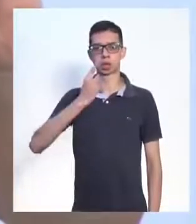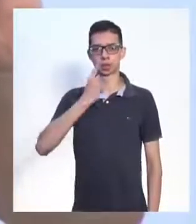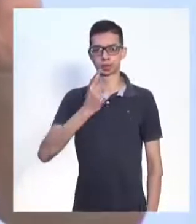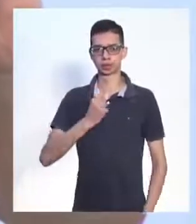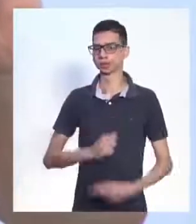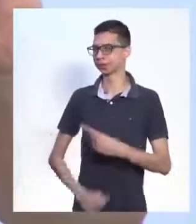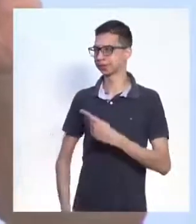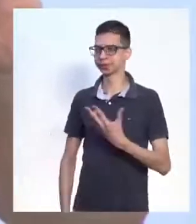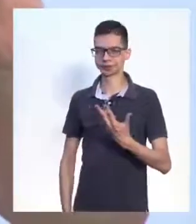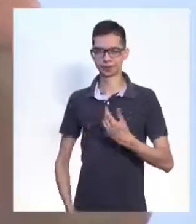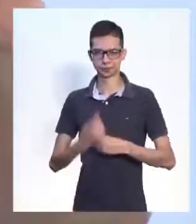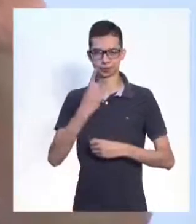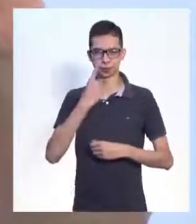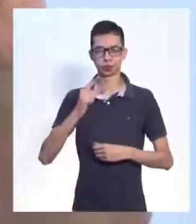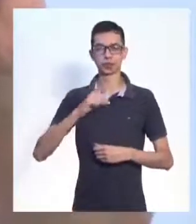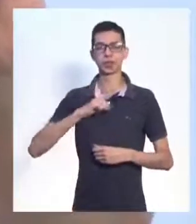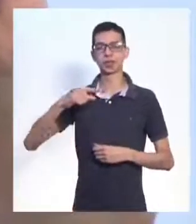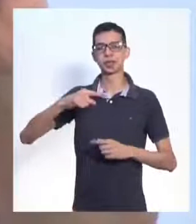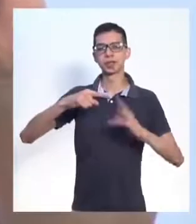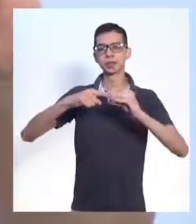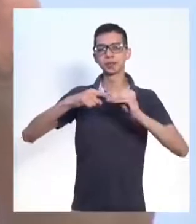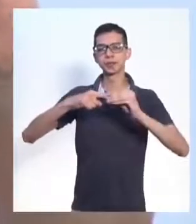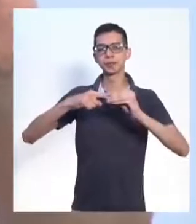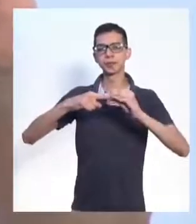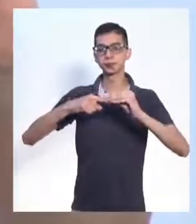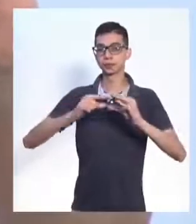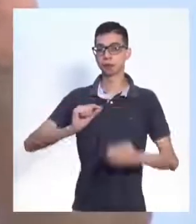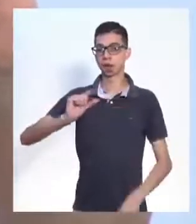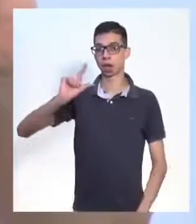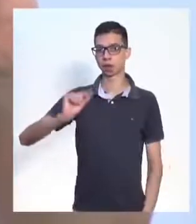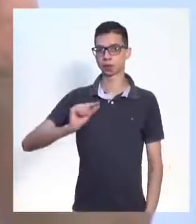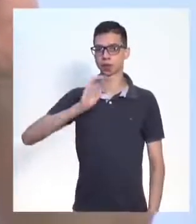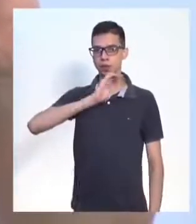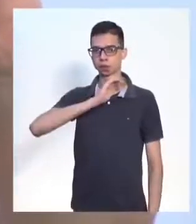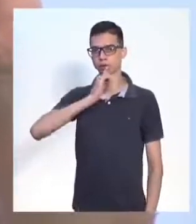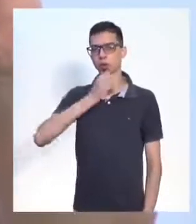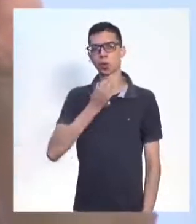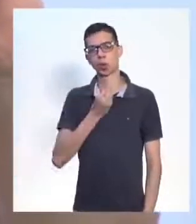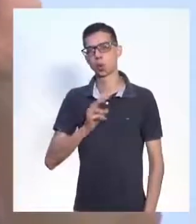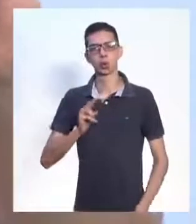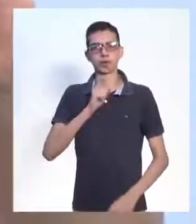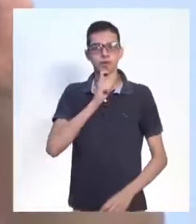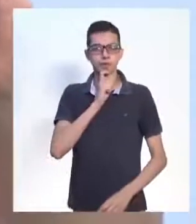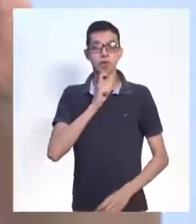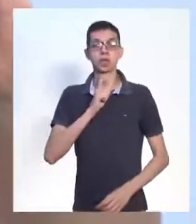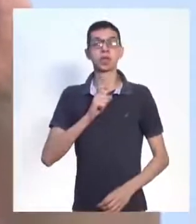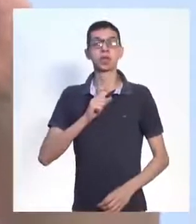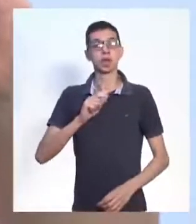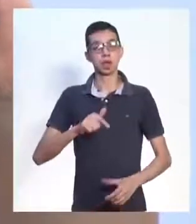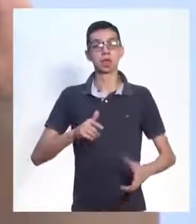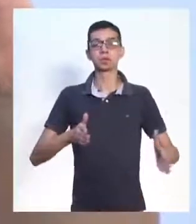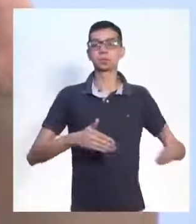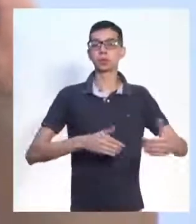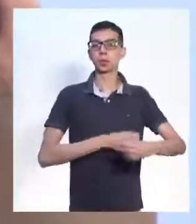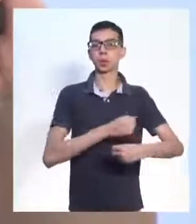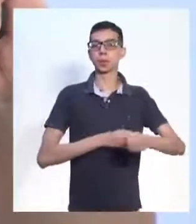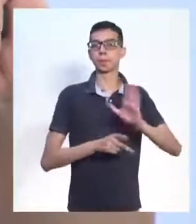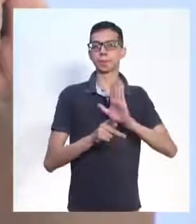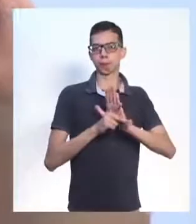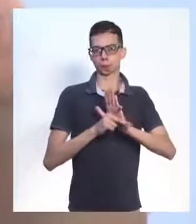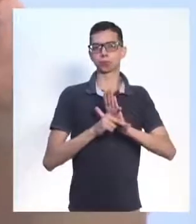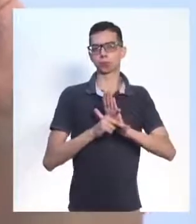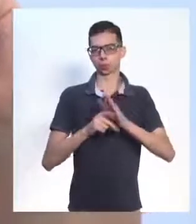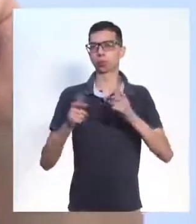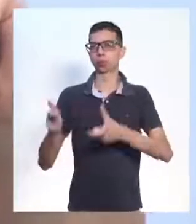ele na ponta aqui, ó. É um termômetro caseiro, aqueles de cozinha mesmo, vocês podem encontrar em qualquer lugar, vende. Esse aqui,